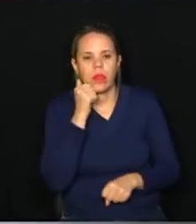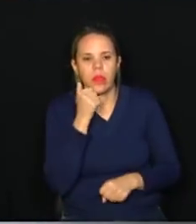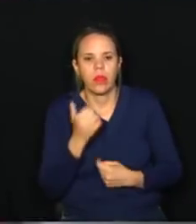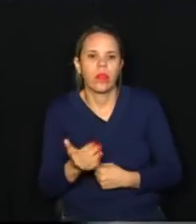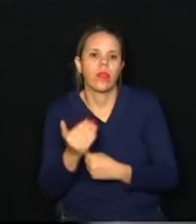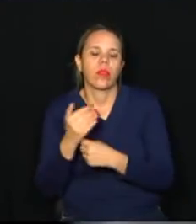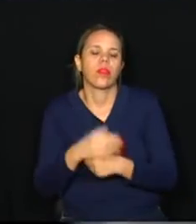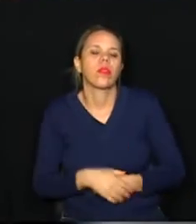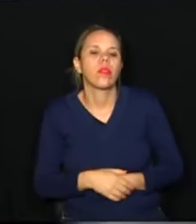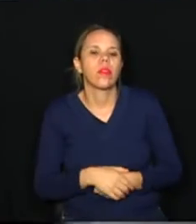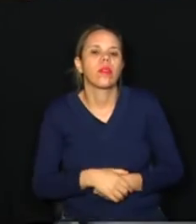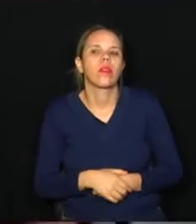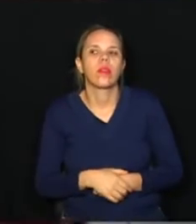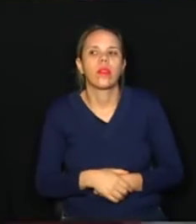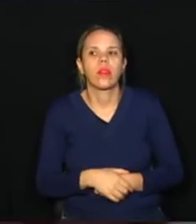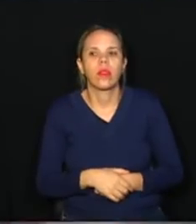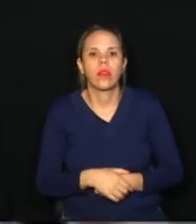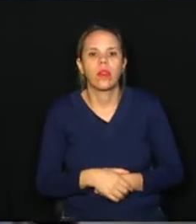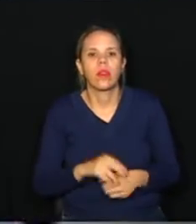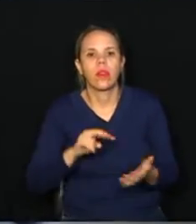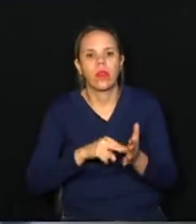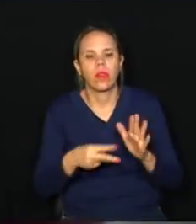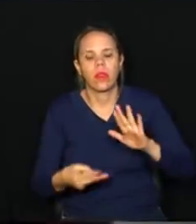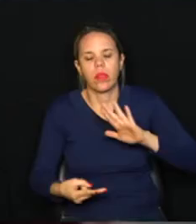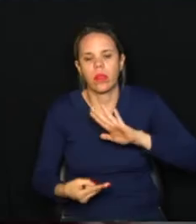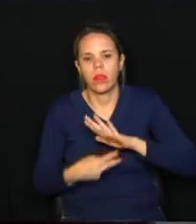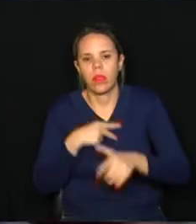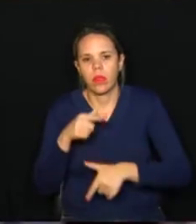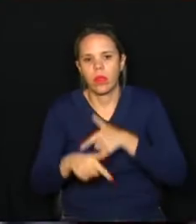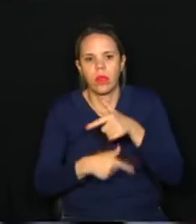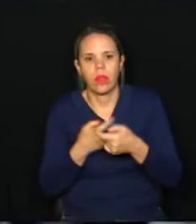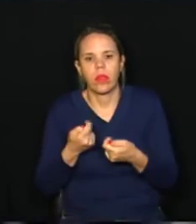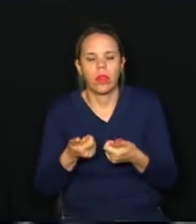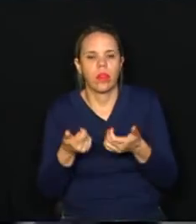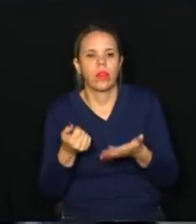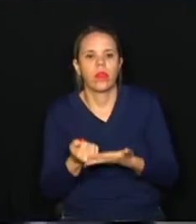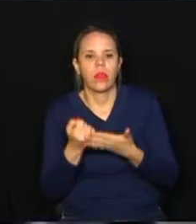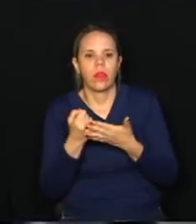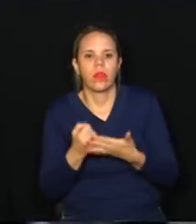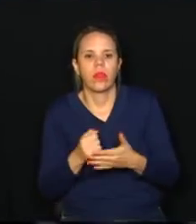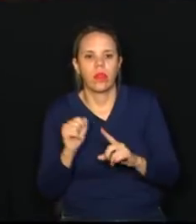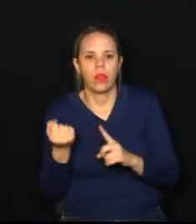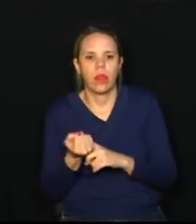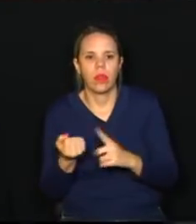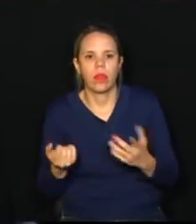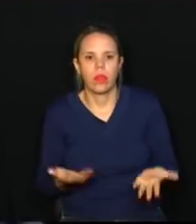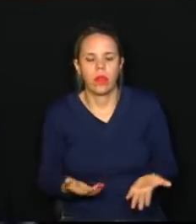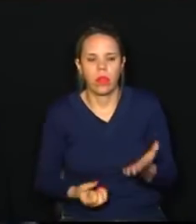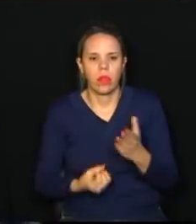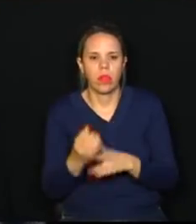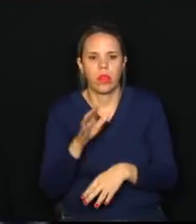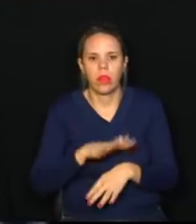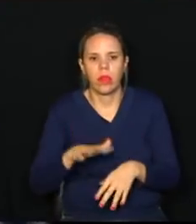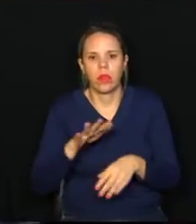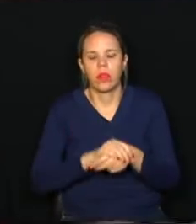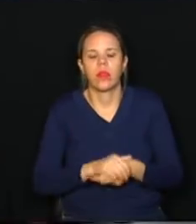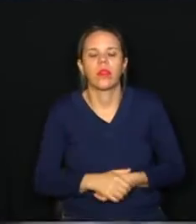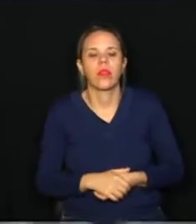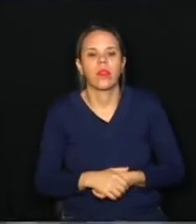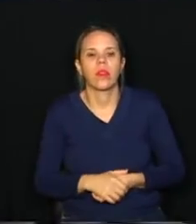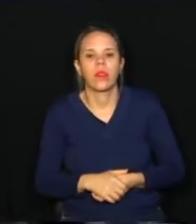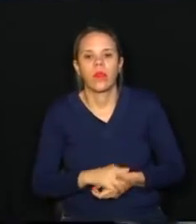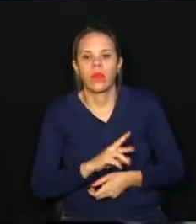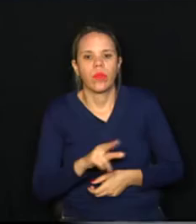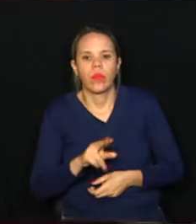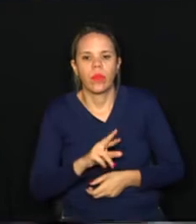tecnologia. Sistema de ciência e tecnologia trabalha em busca de benefício social geral. Não